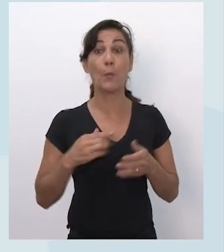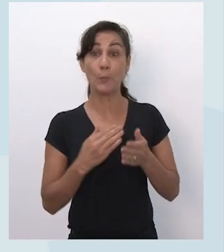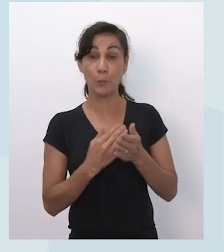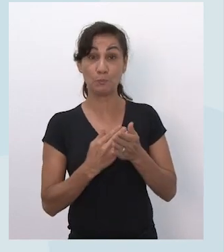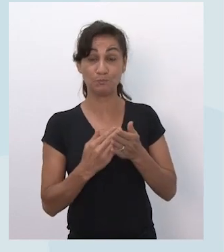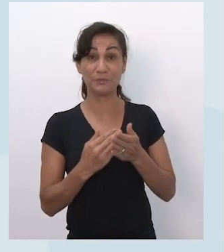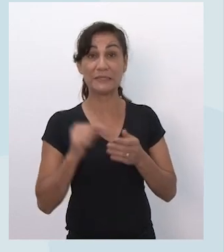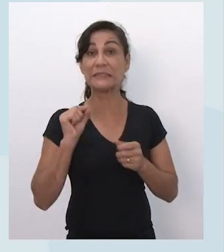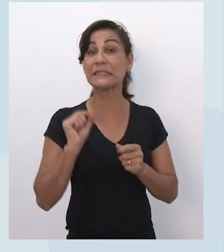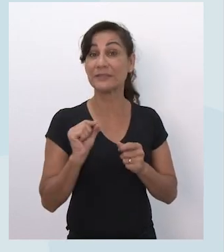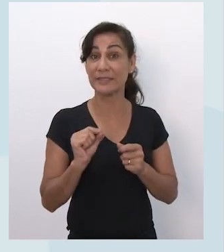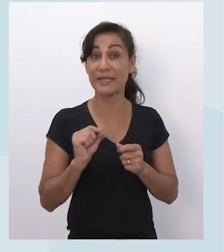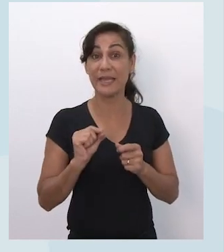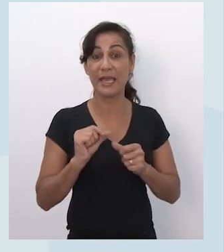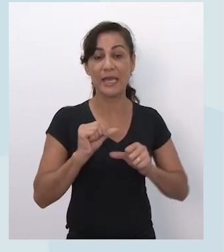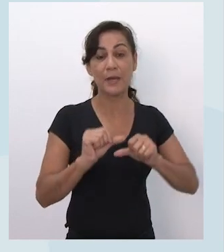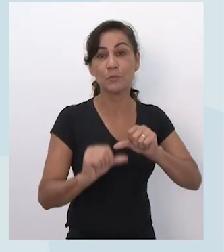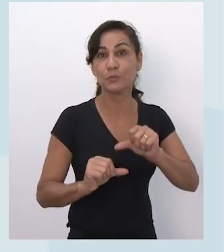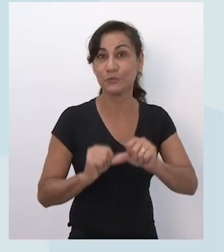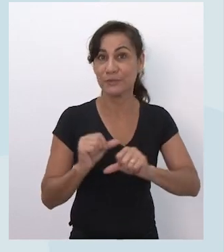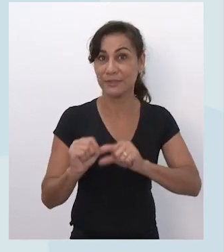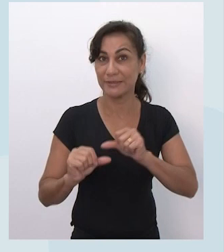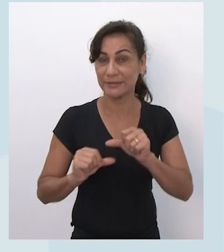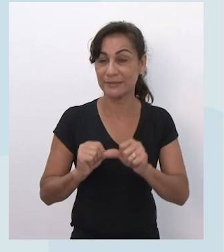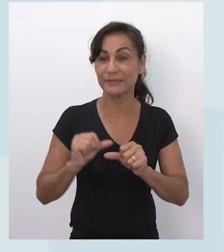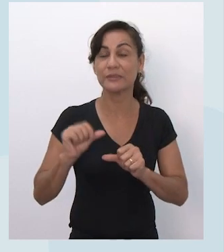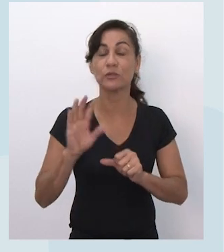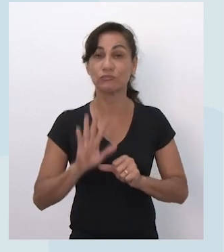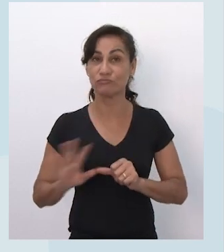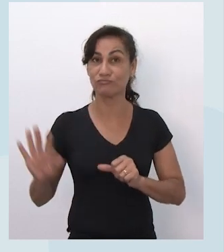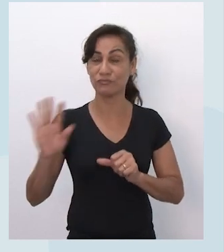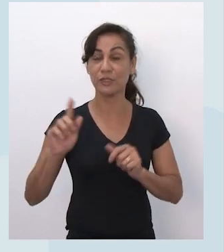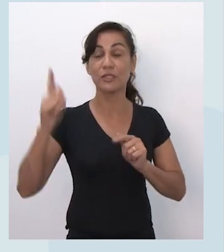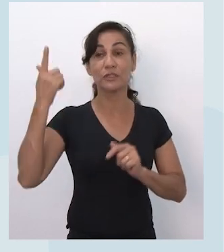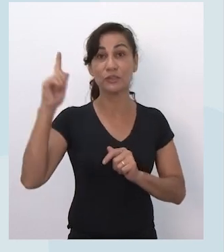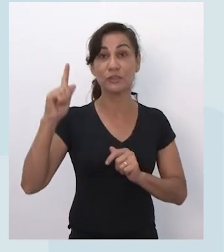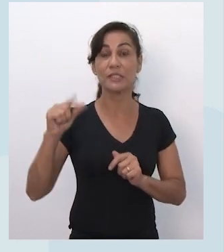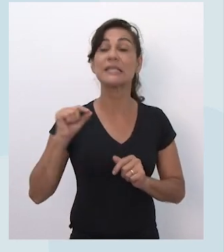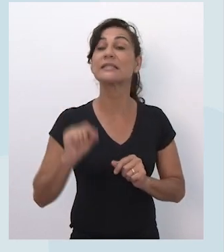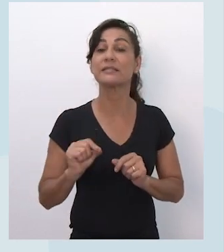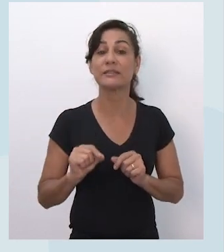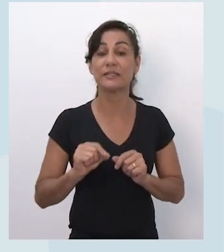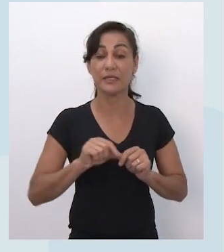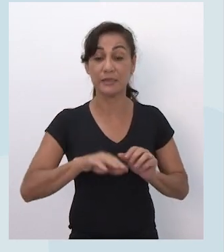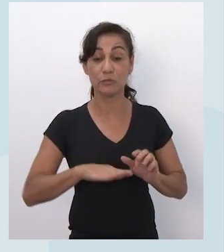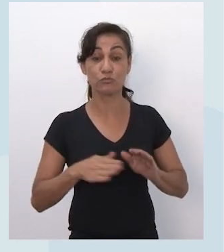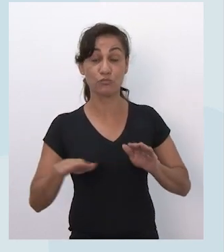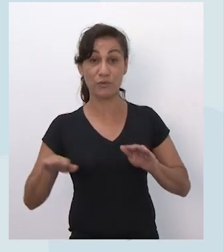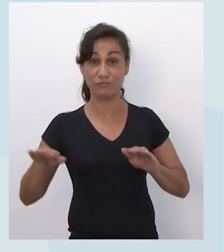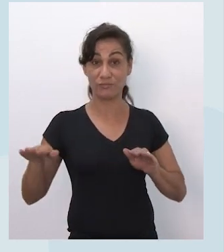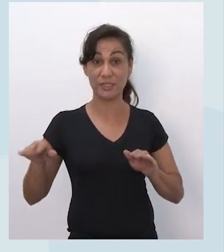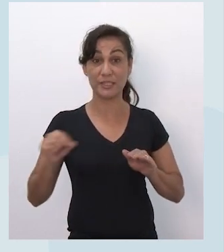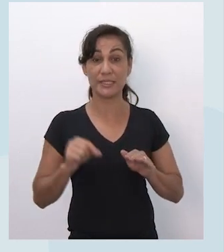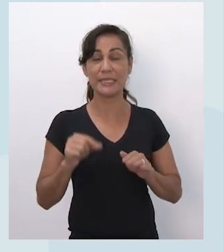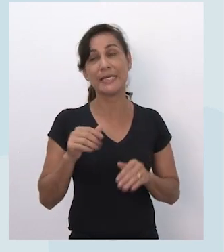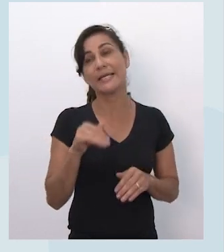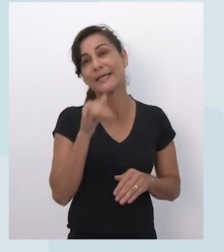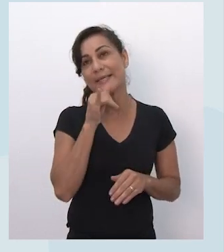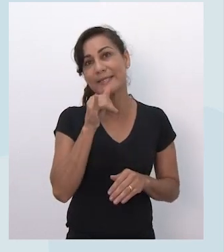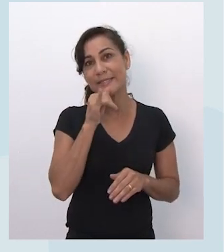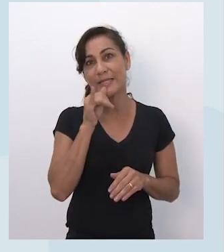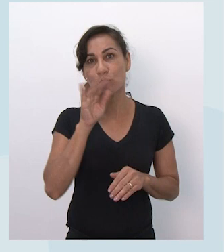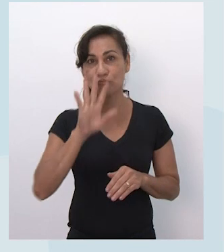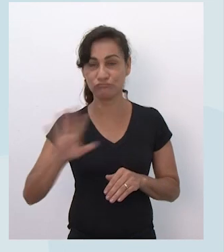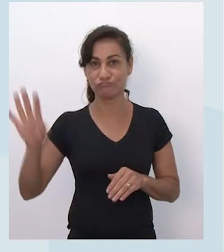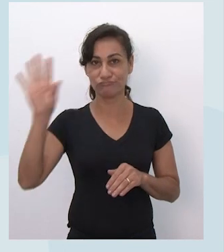diferenciação é a avariação dos fenômenos de interesse da geografia pela superfície terrestre. Por exemplo, o clima, né? Então,